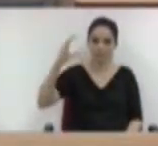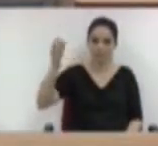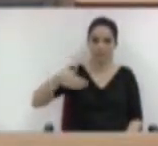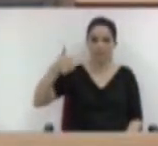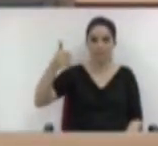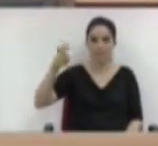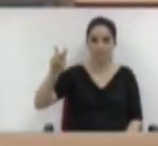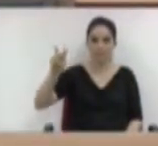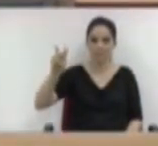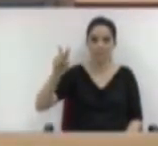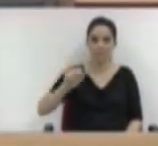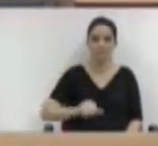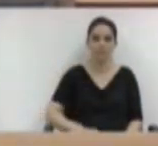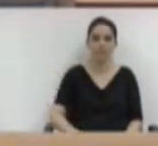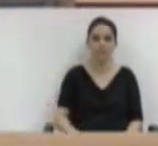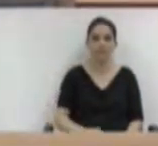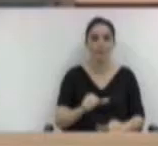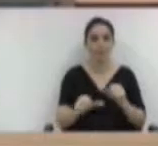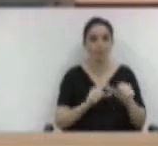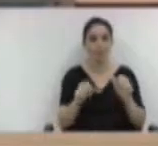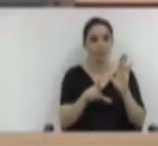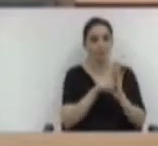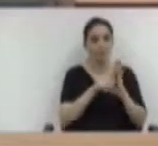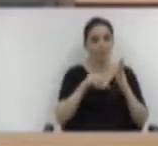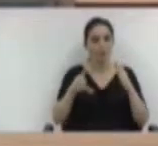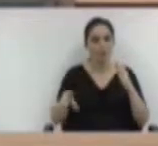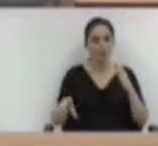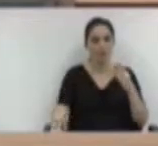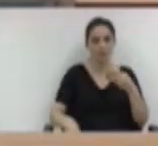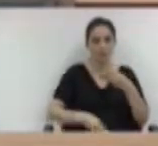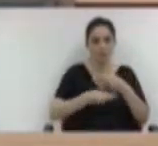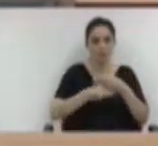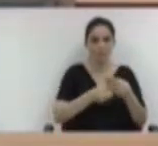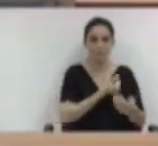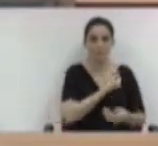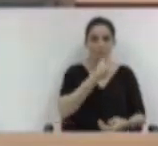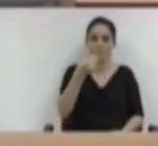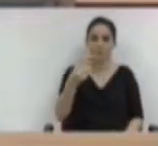19/2015, que altera dispositivos da lei complementar número